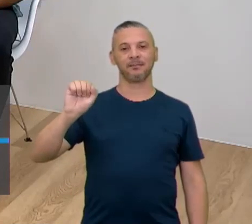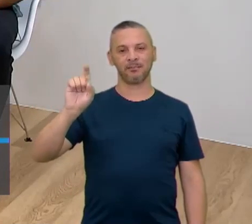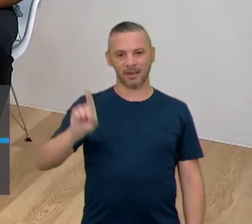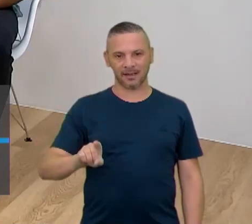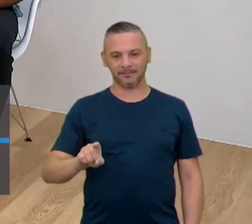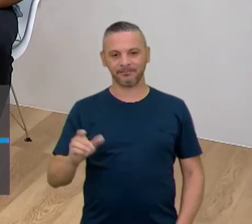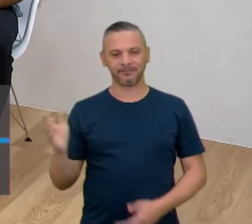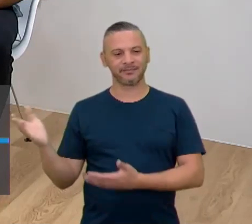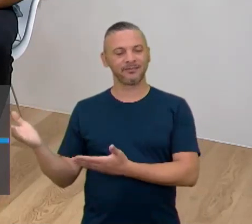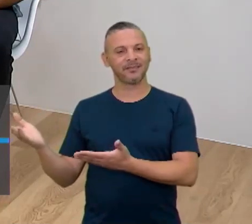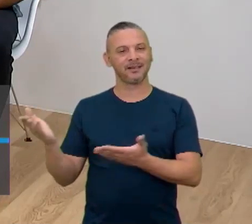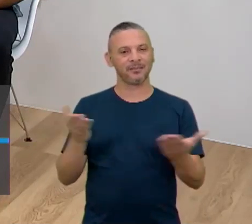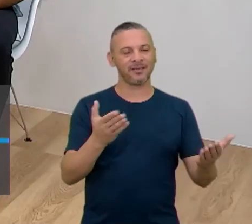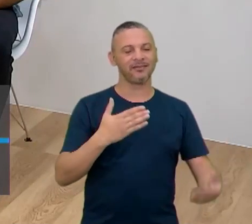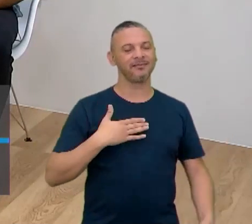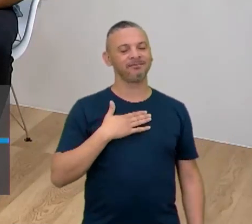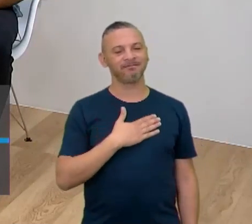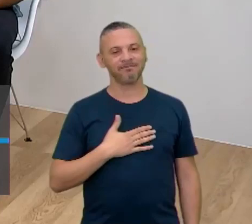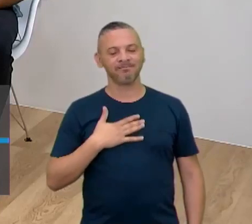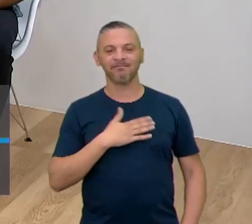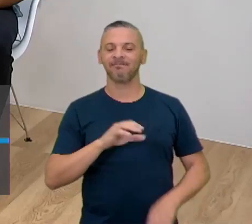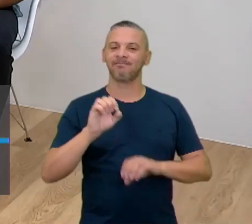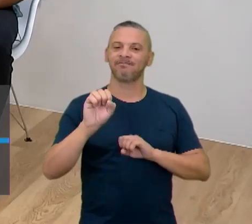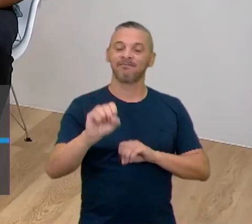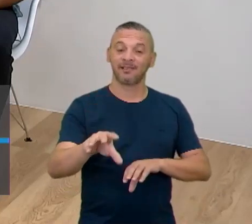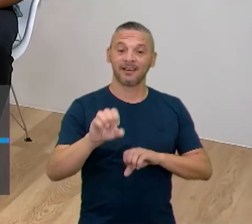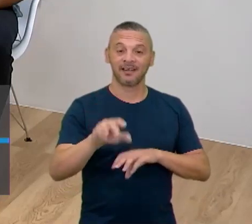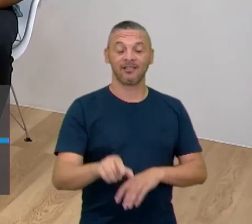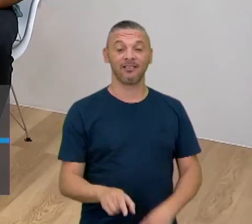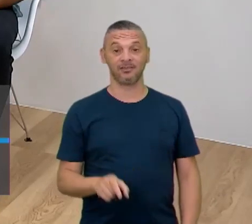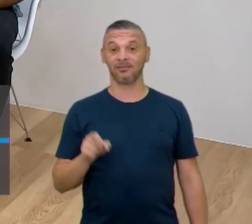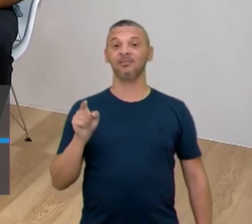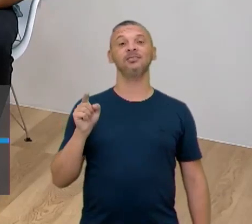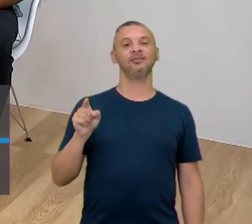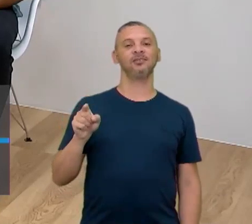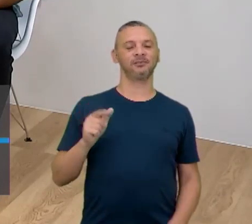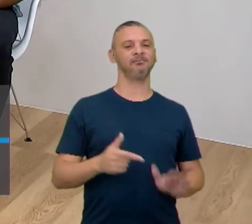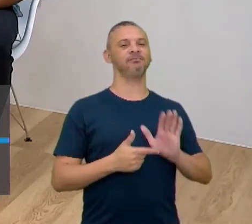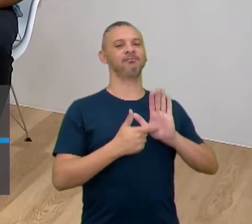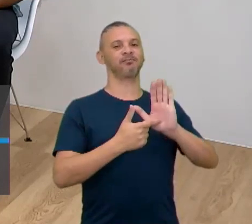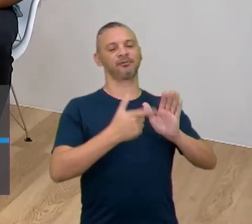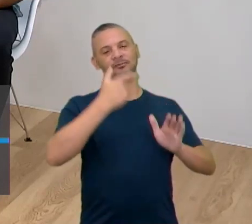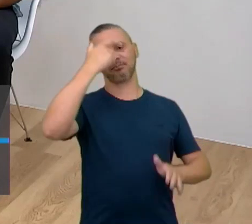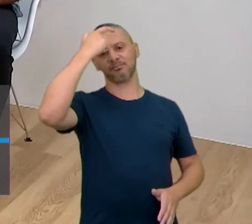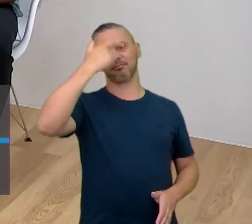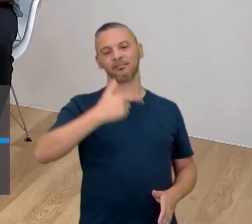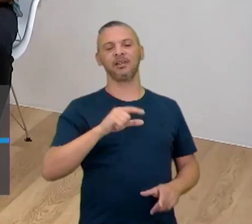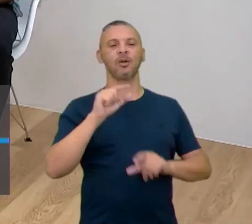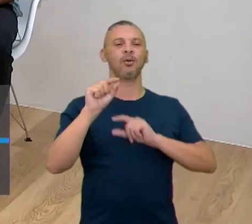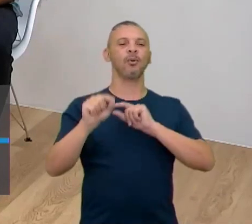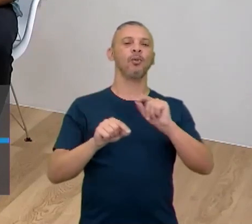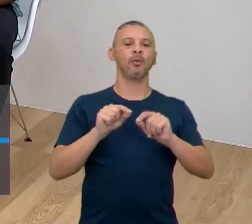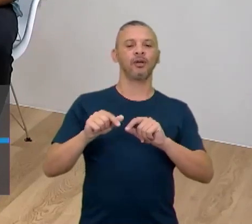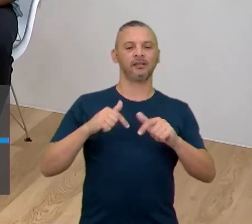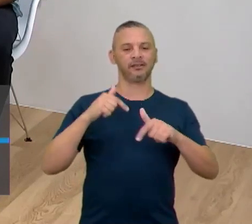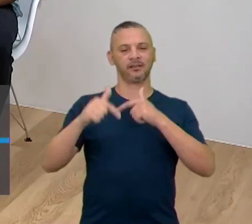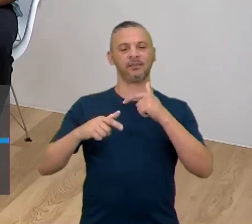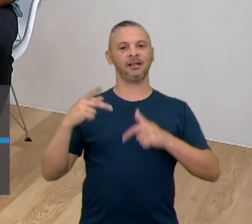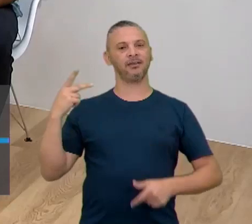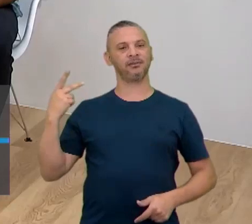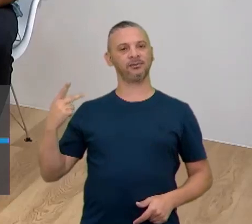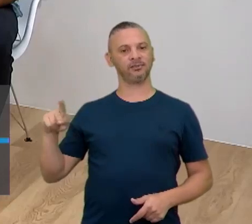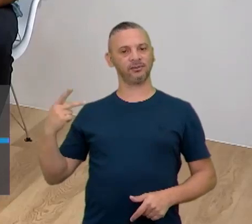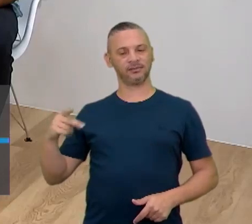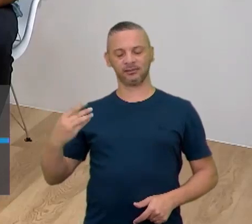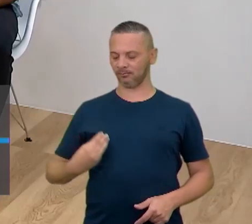bem-vindo aqui à aula da segunda série. E você pode se apresentar, falar o que você faz, se quiser comentar um pouquinho da sua